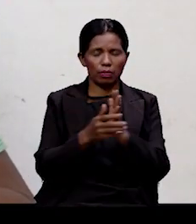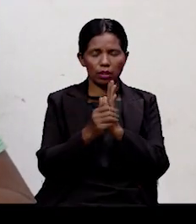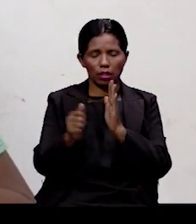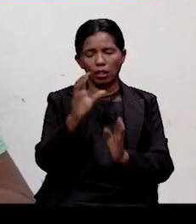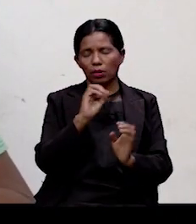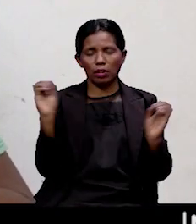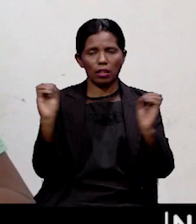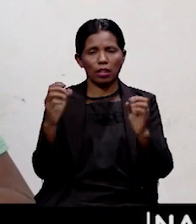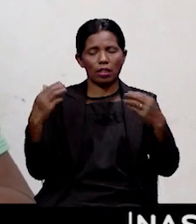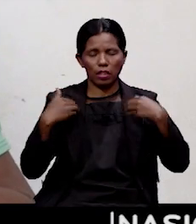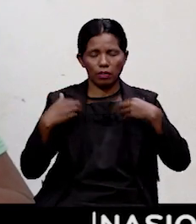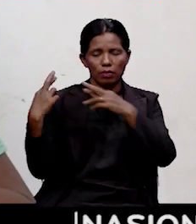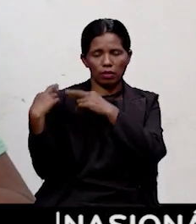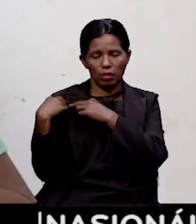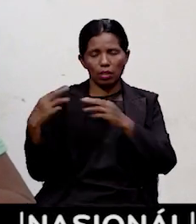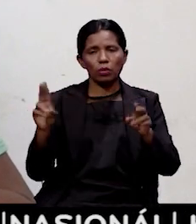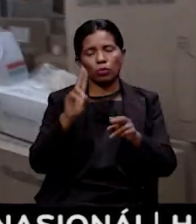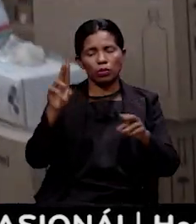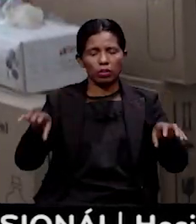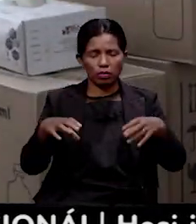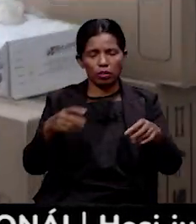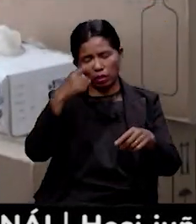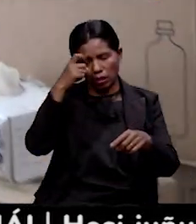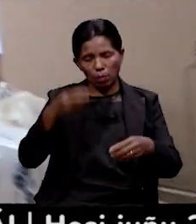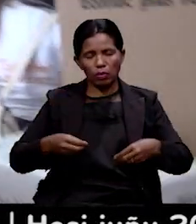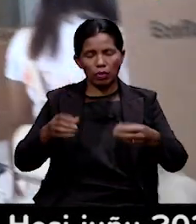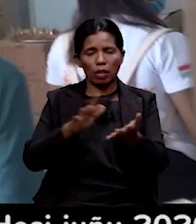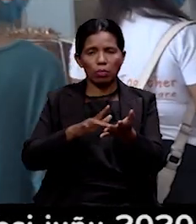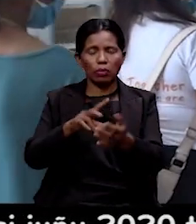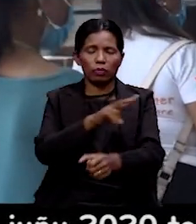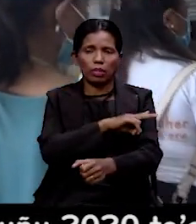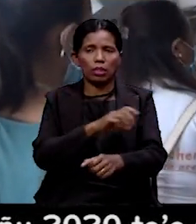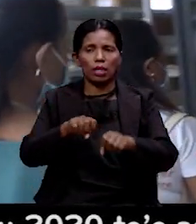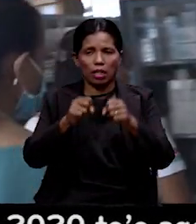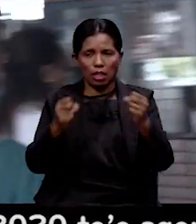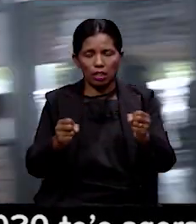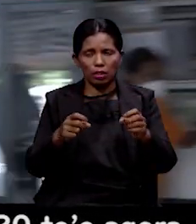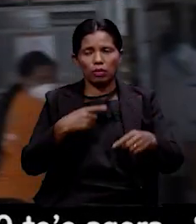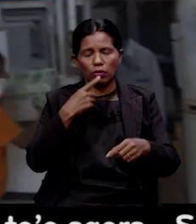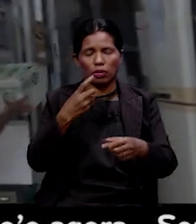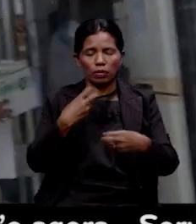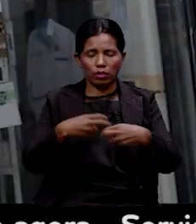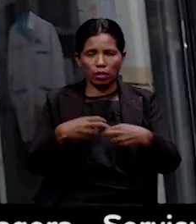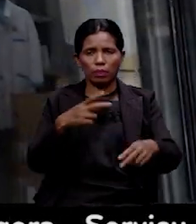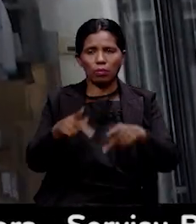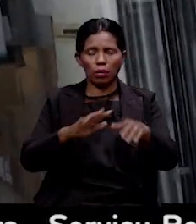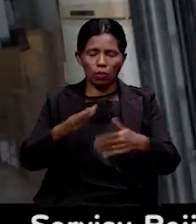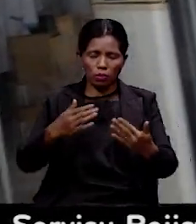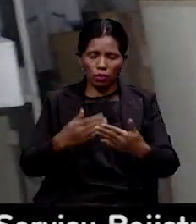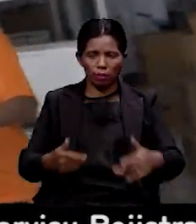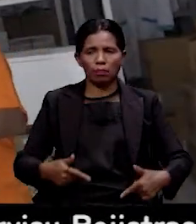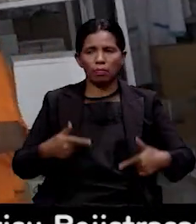de zera serviço saúde nian. Tamba fo vacina at ka inválido ba cidadão sira ho de fo ameaça ba sira na vida. José